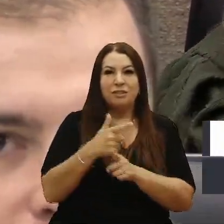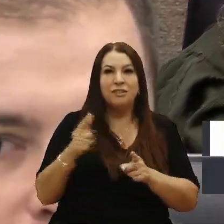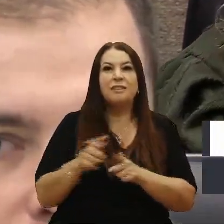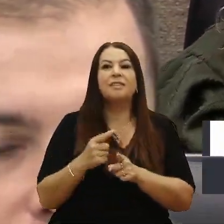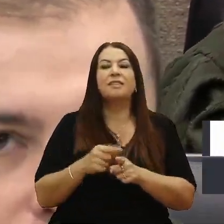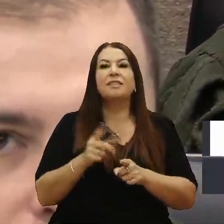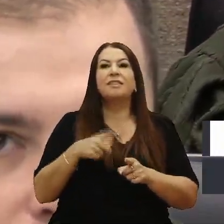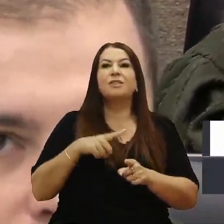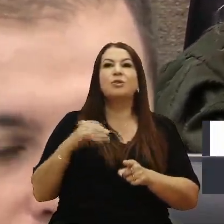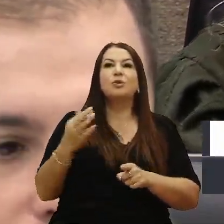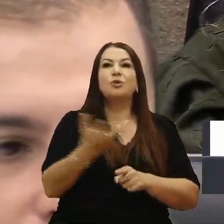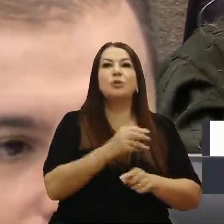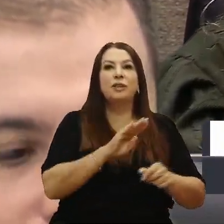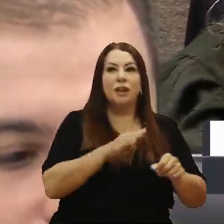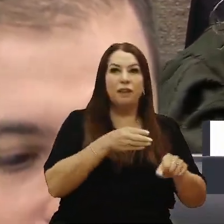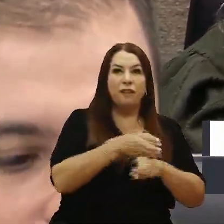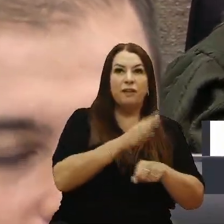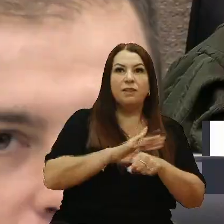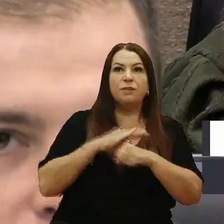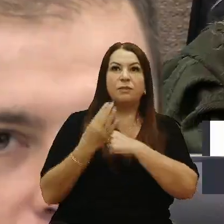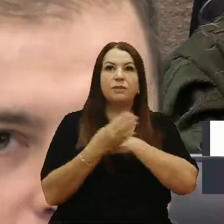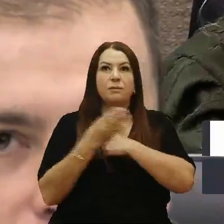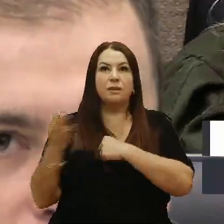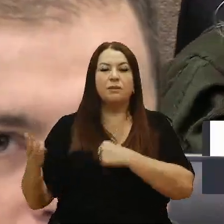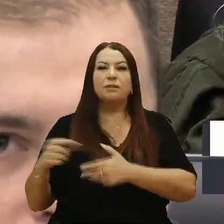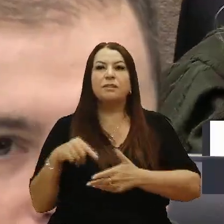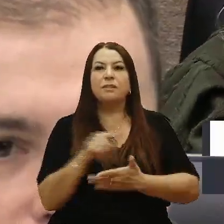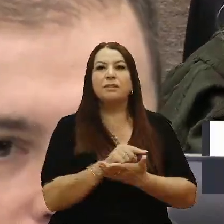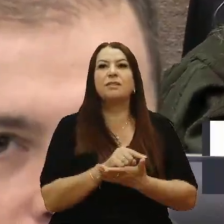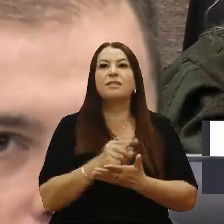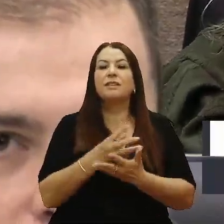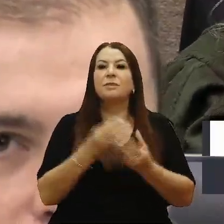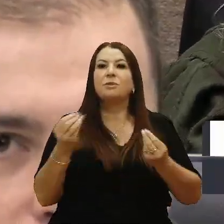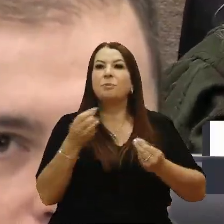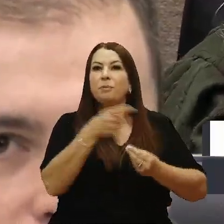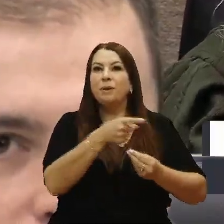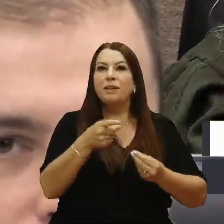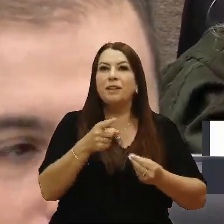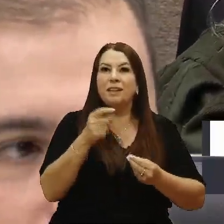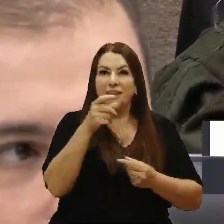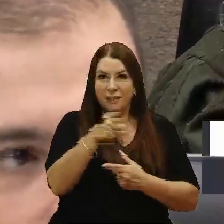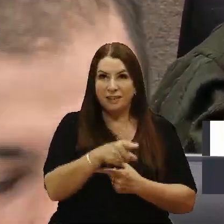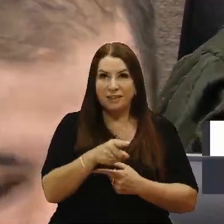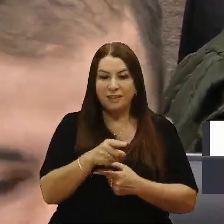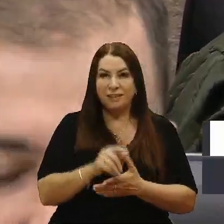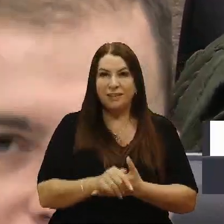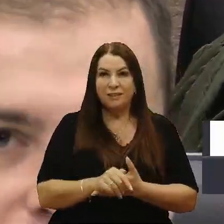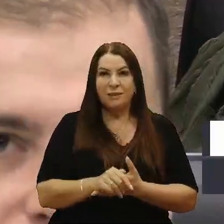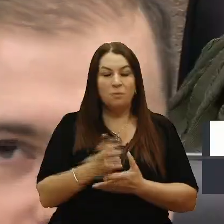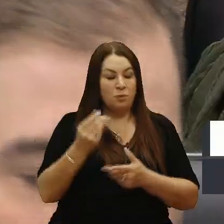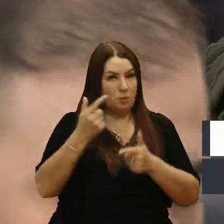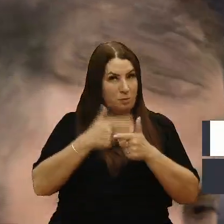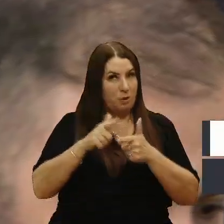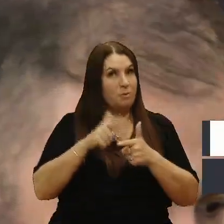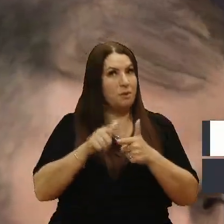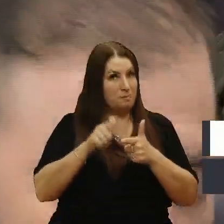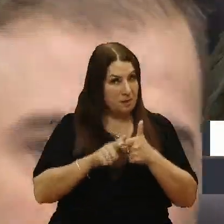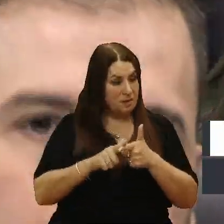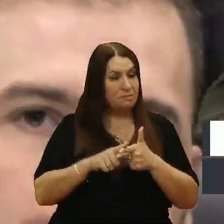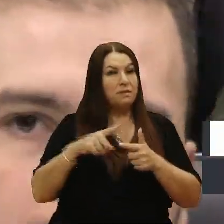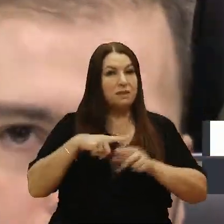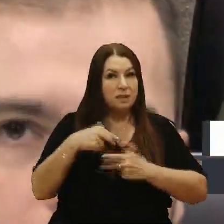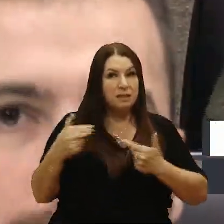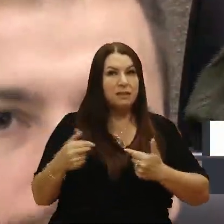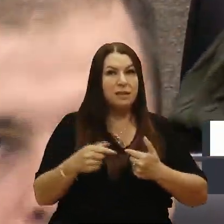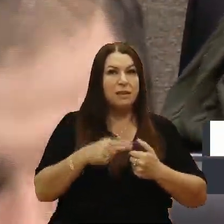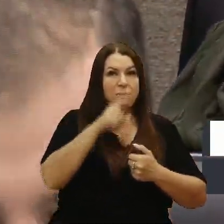sim em todos os bairros, mas os problemas são grandes. O senhor estava muito bem, indo muito bem, com muitos problemas que a gente tem em situação